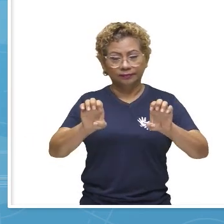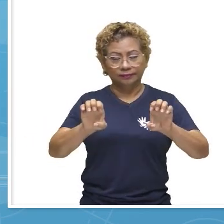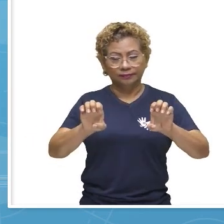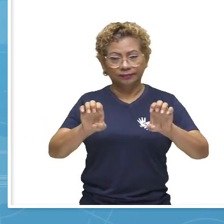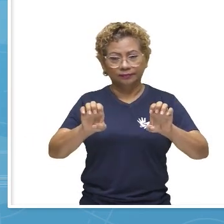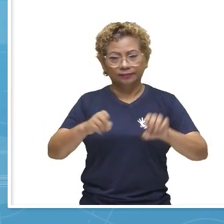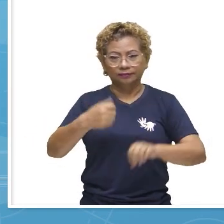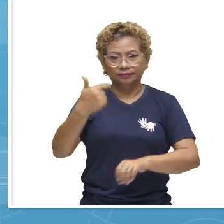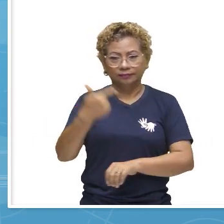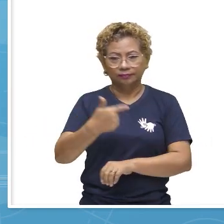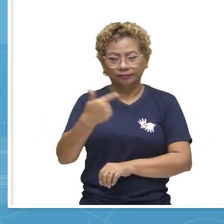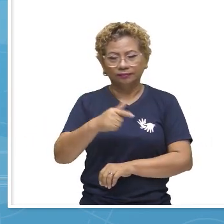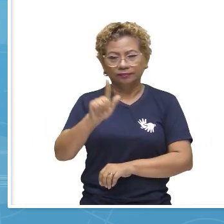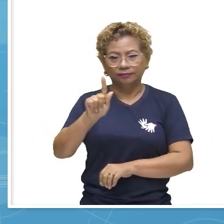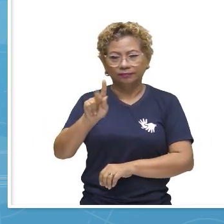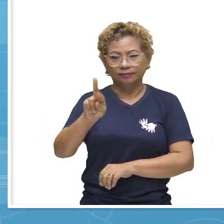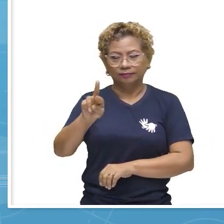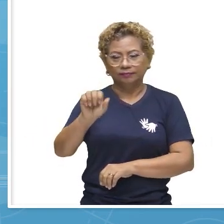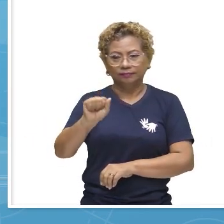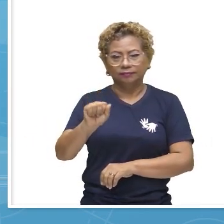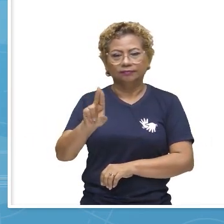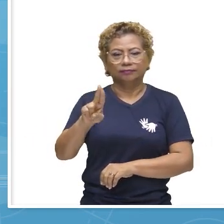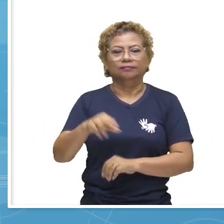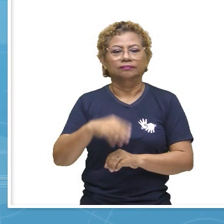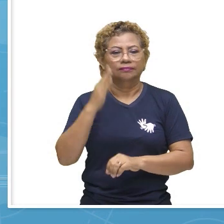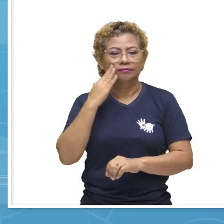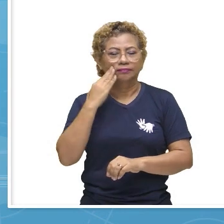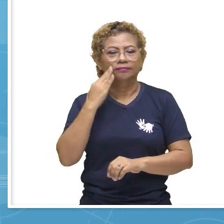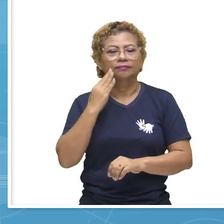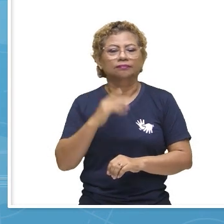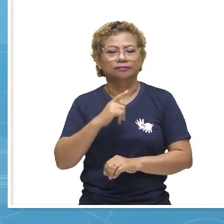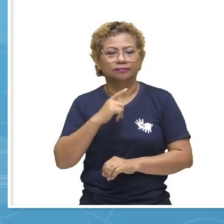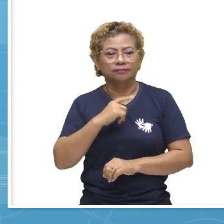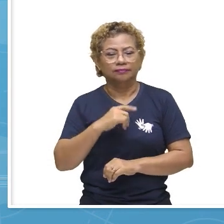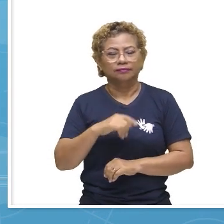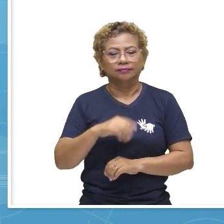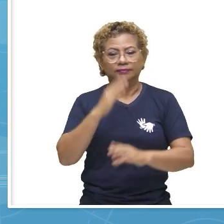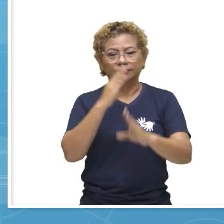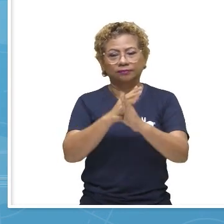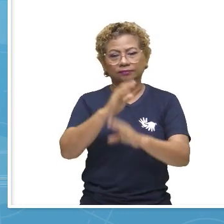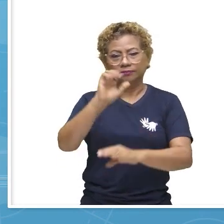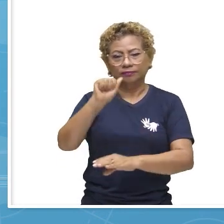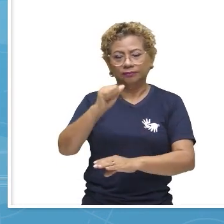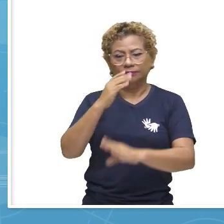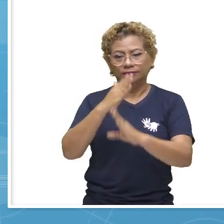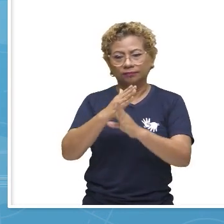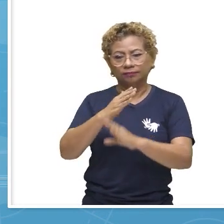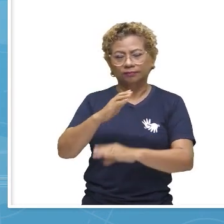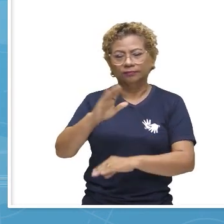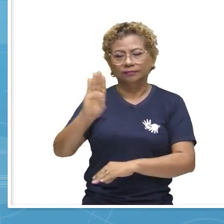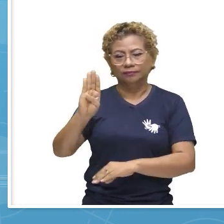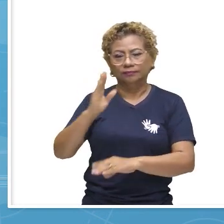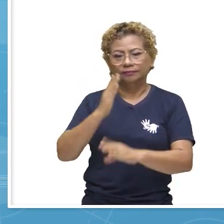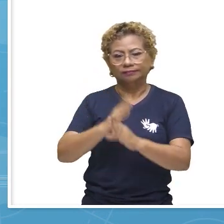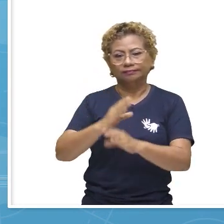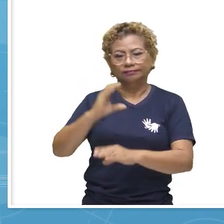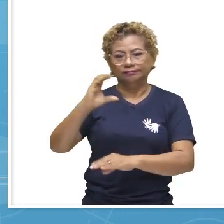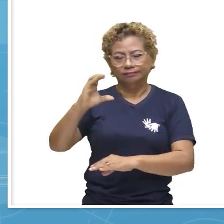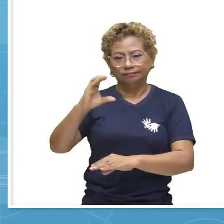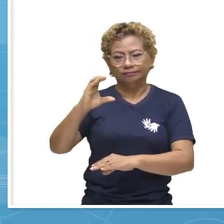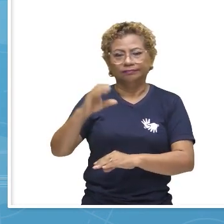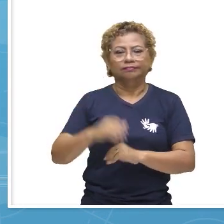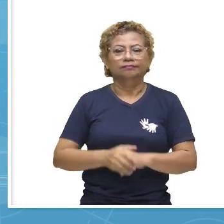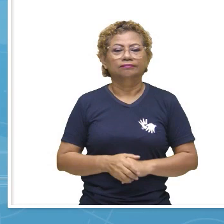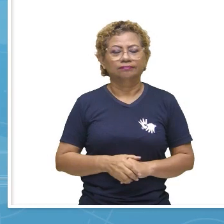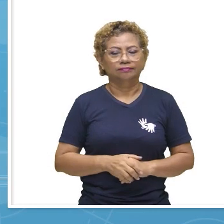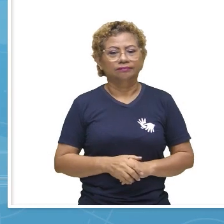grau. Aí a gente vai achar A, B e C, olha só, A, B e C, encontrar o